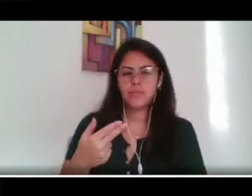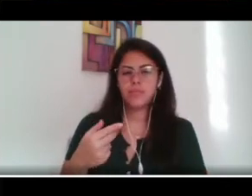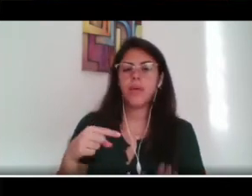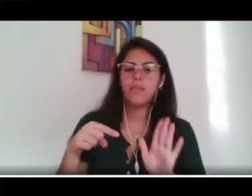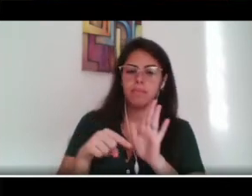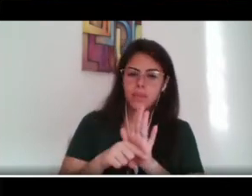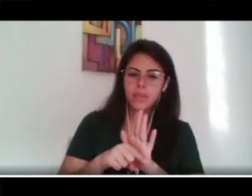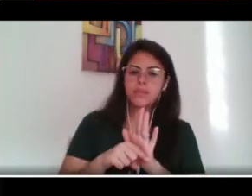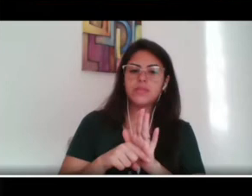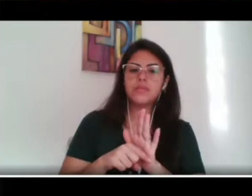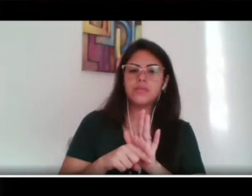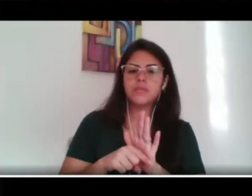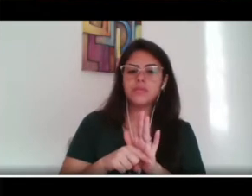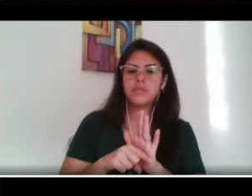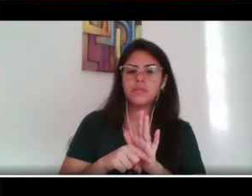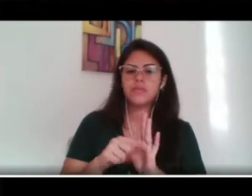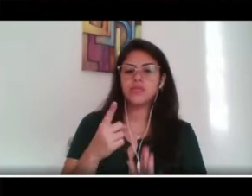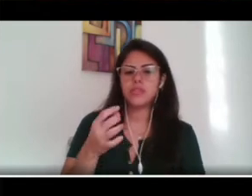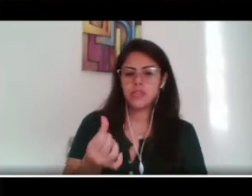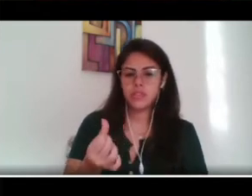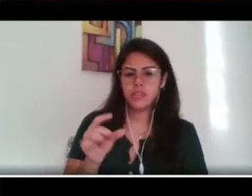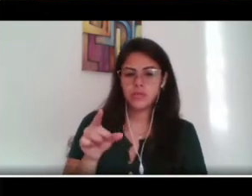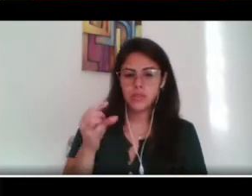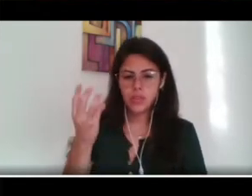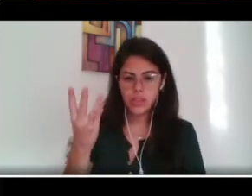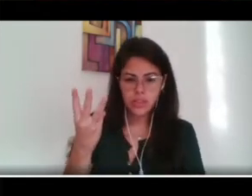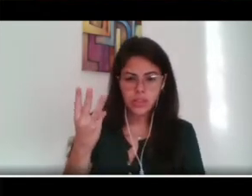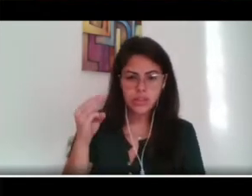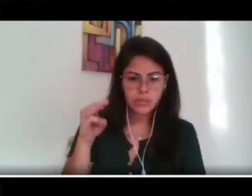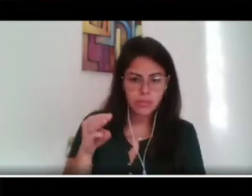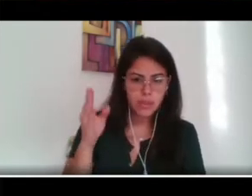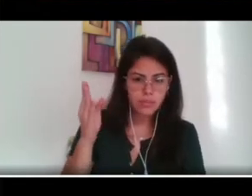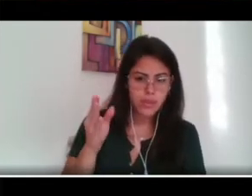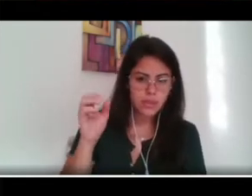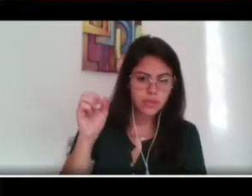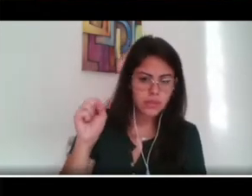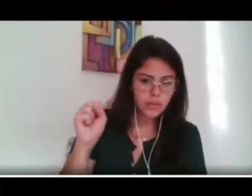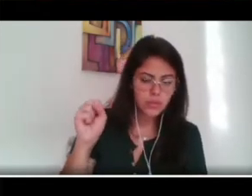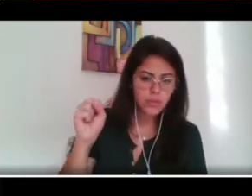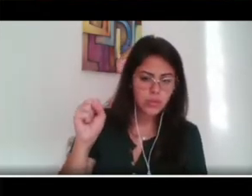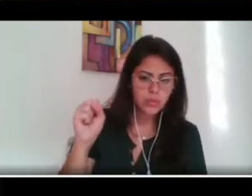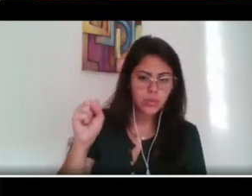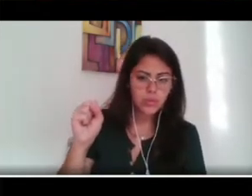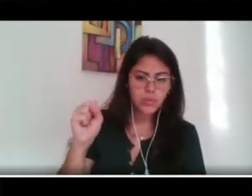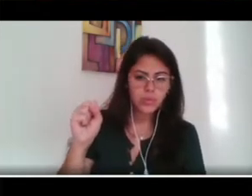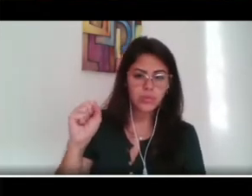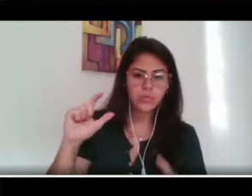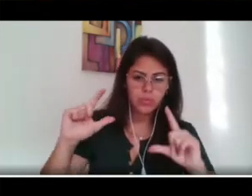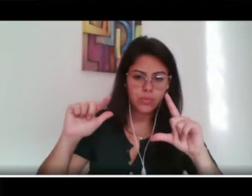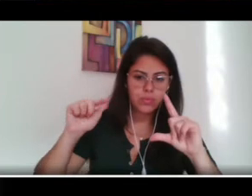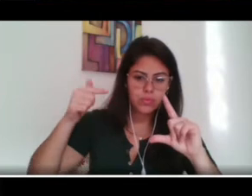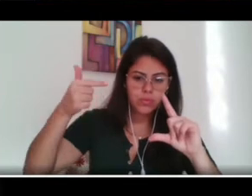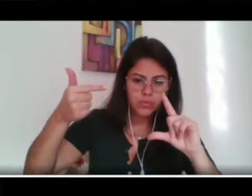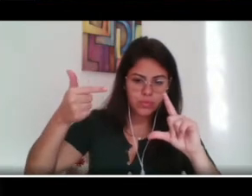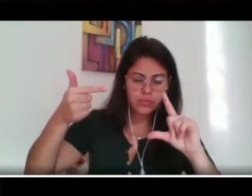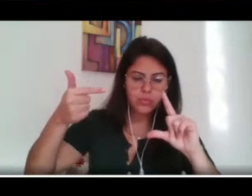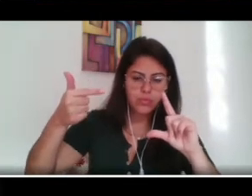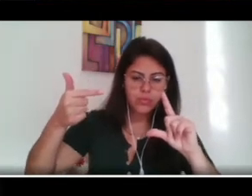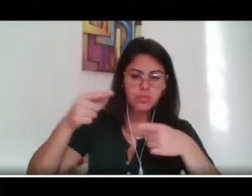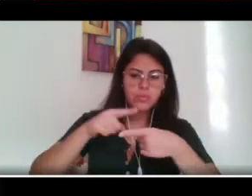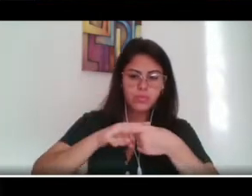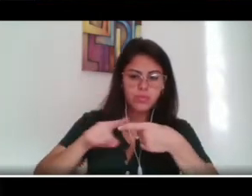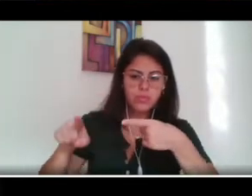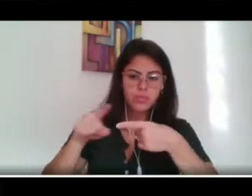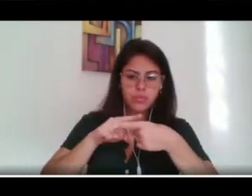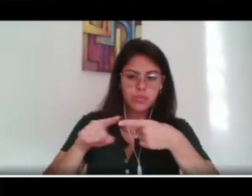metros por segundo ao quadrado dividido por 2 vezes a aceleração, que é